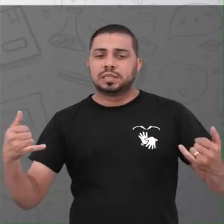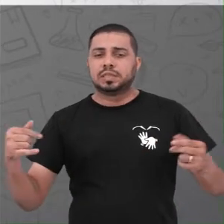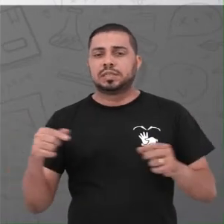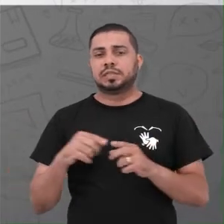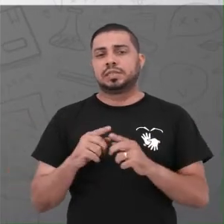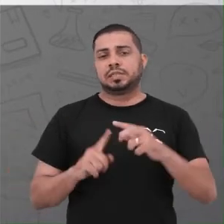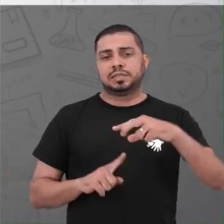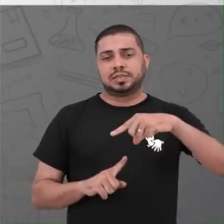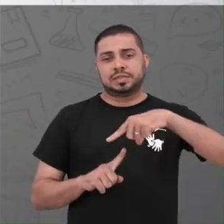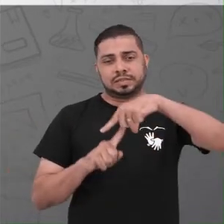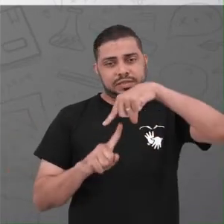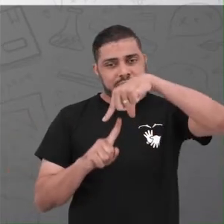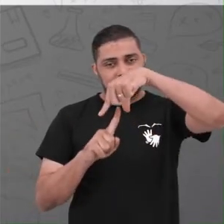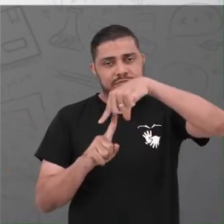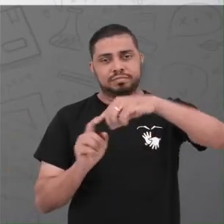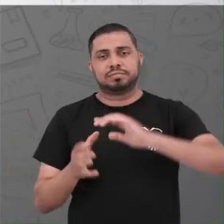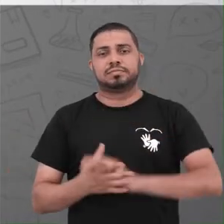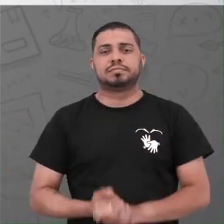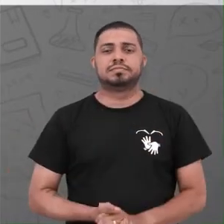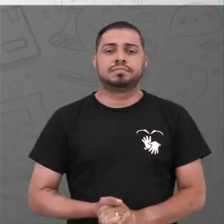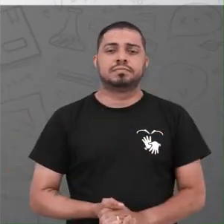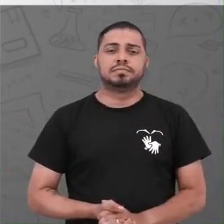principais da cotagem.